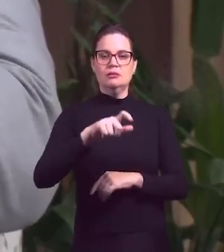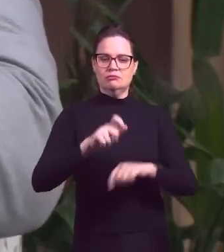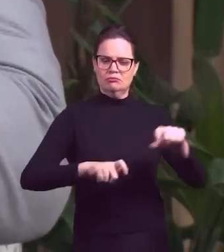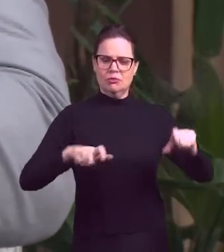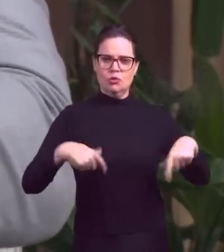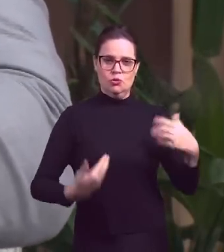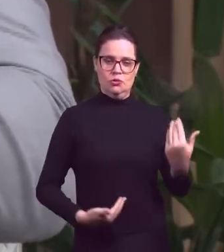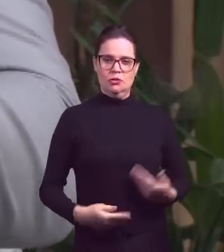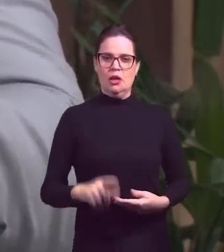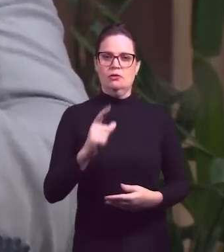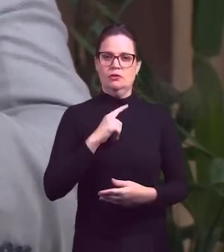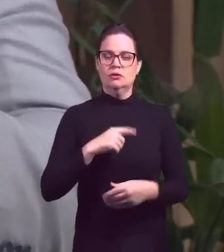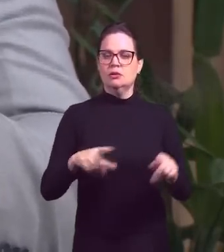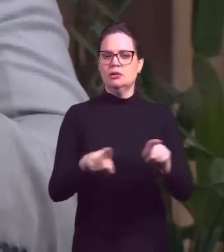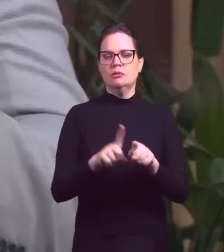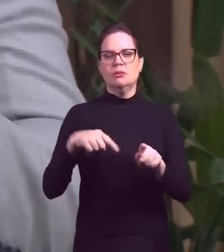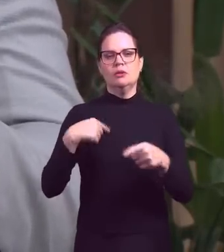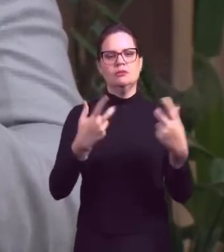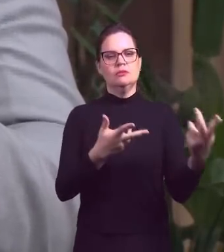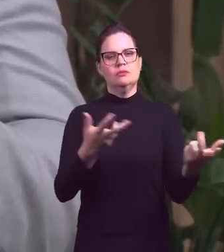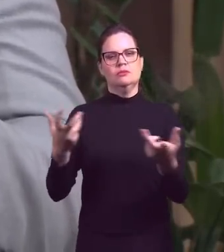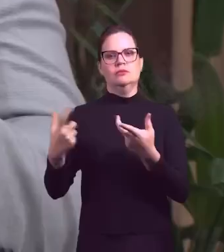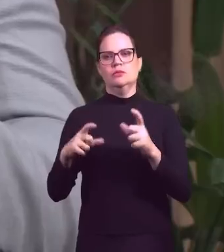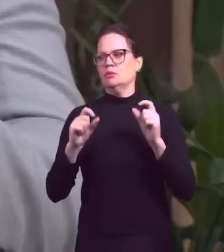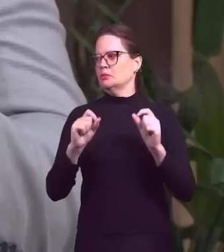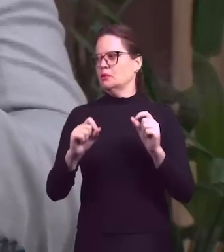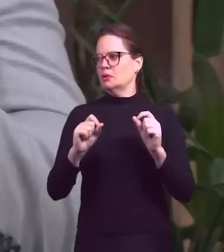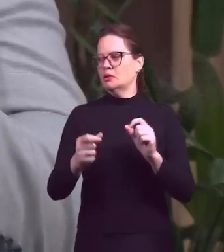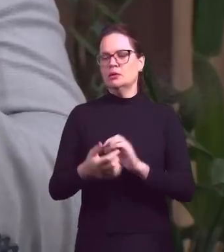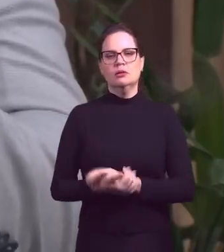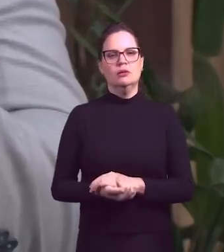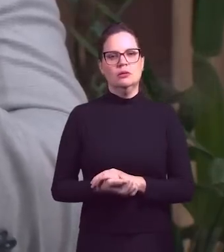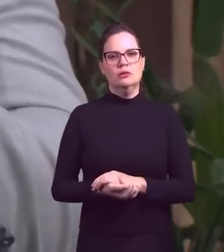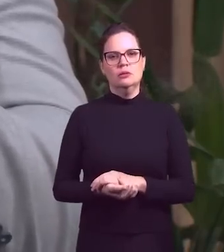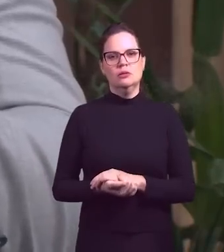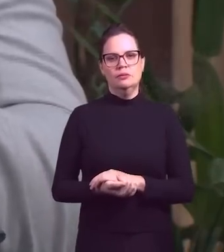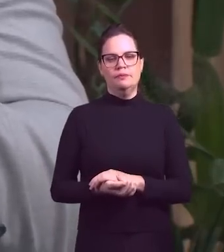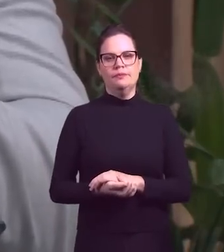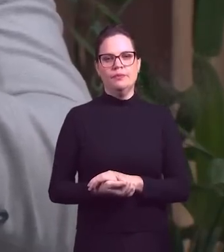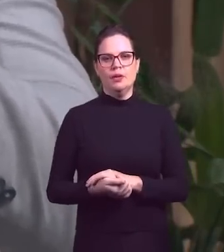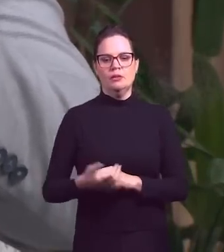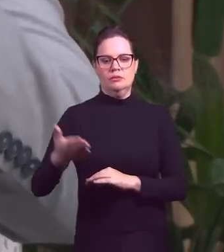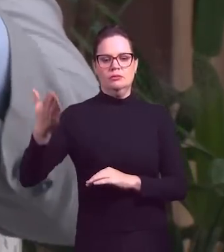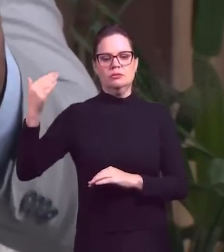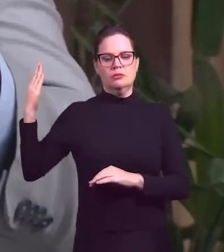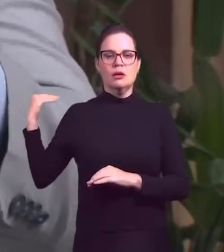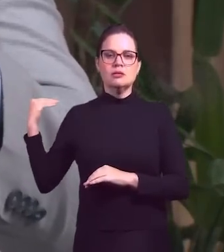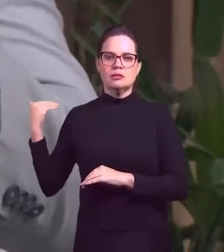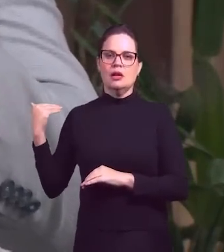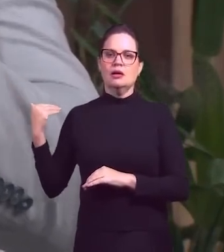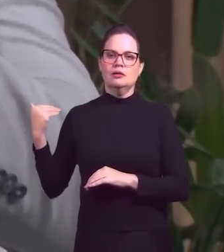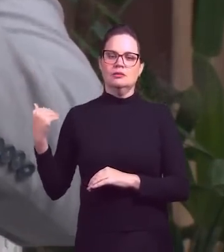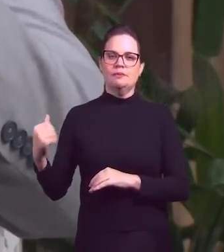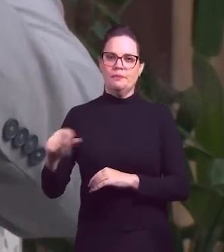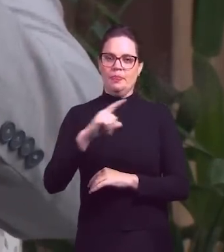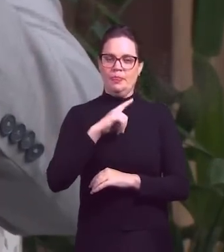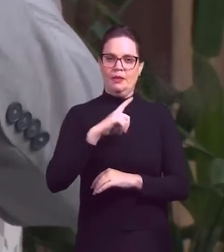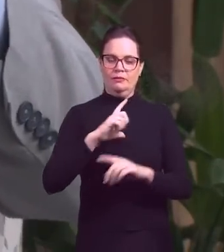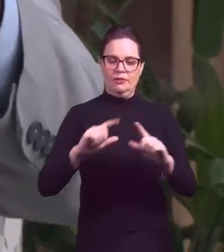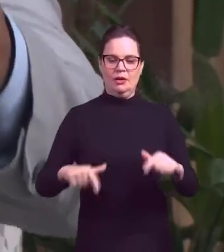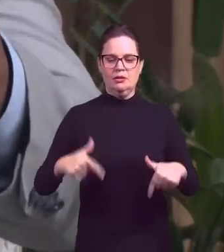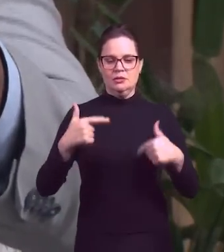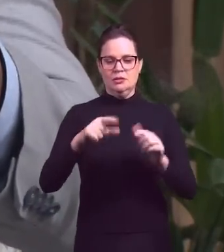servos ali. Então nós vamos ver, por exemplo, no chamado, né, posterior